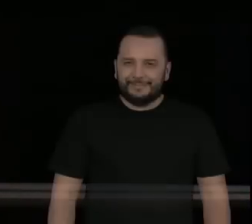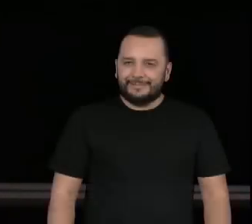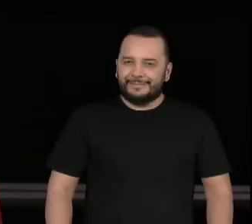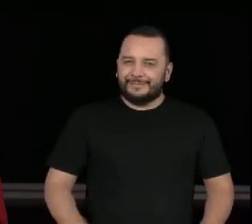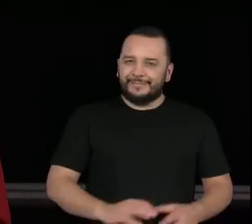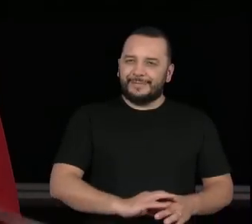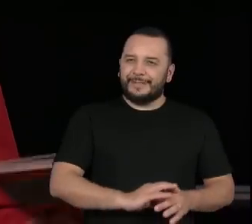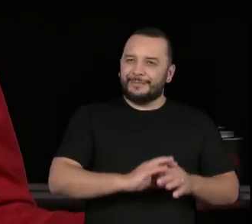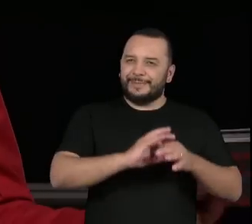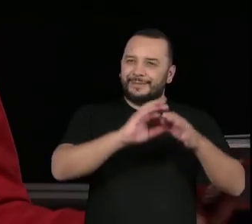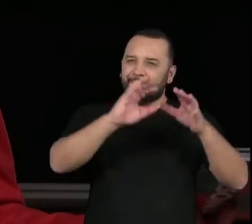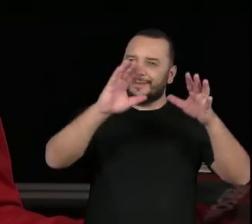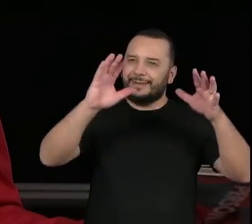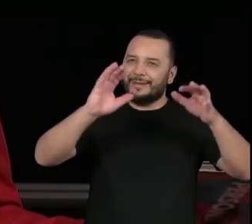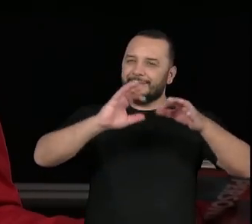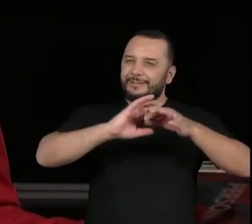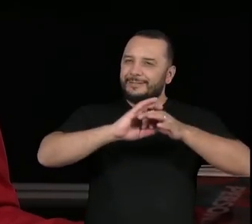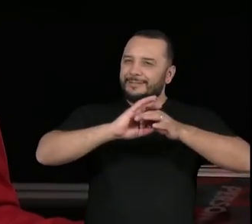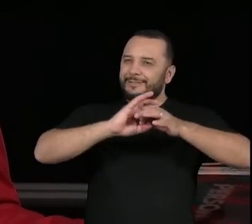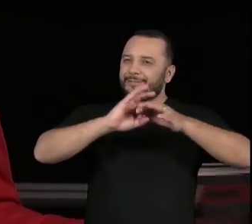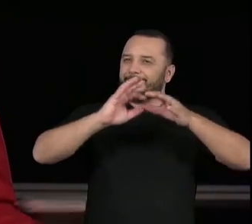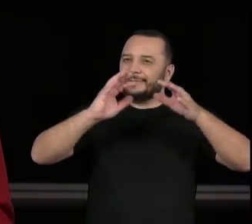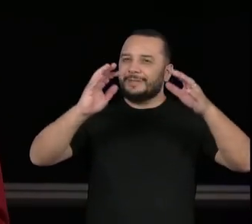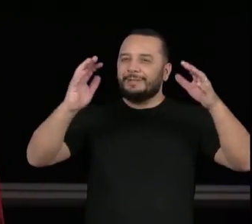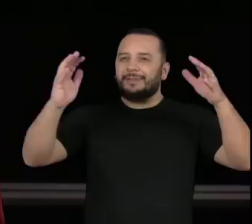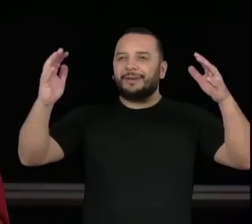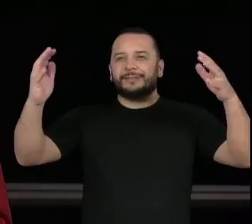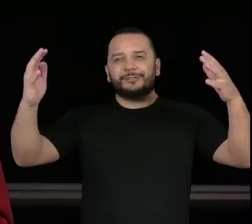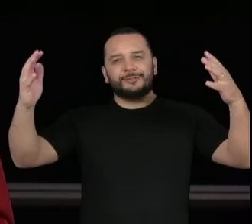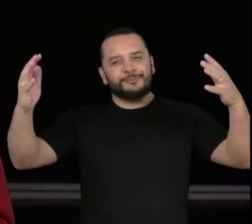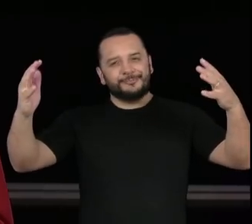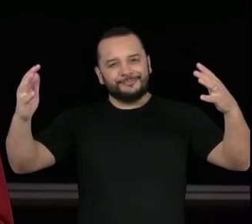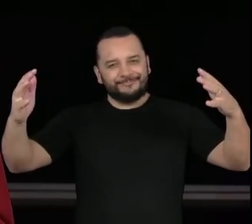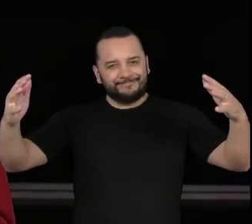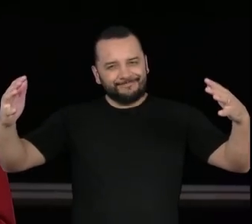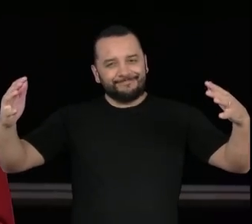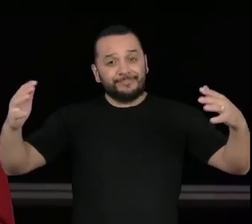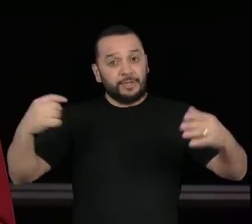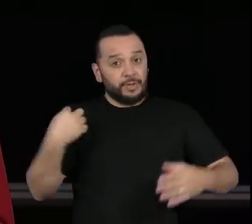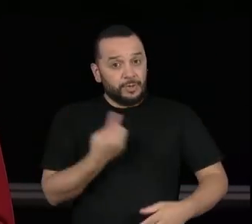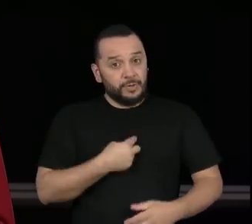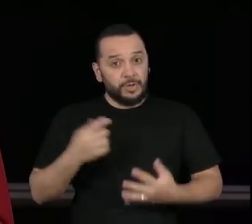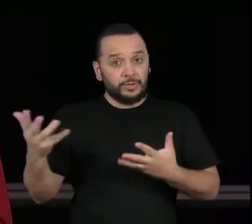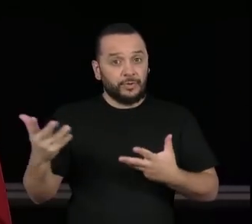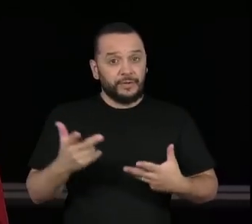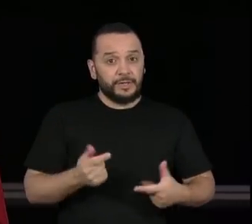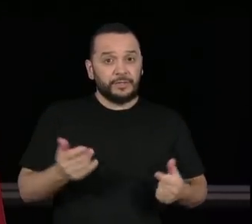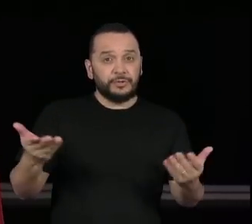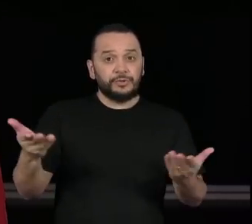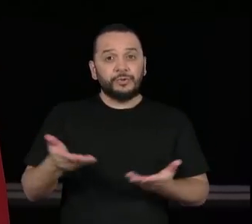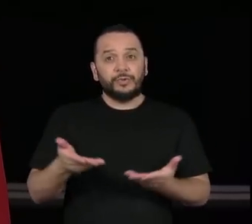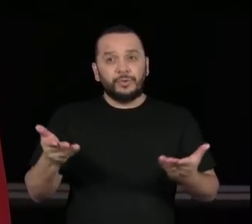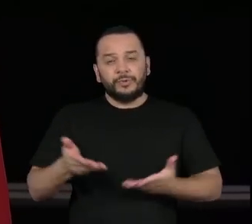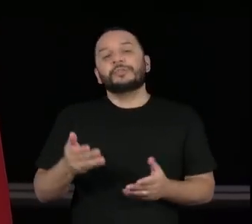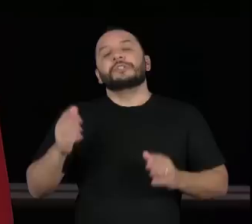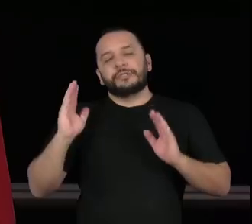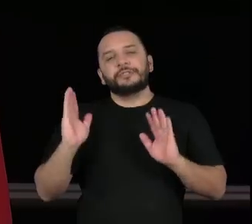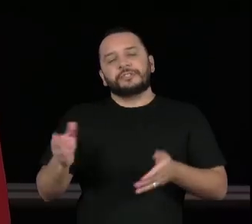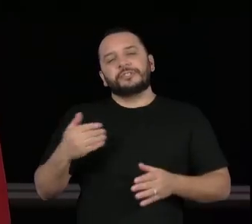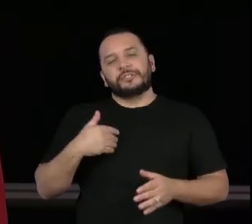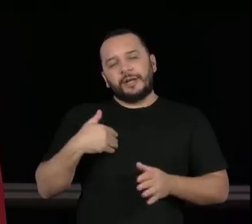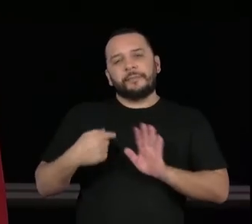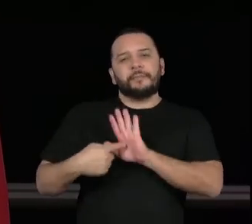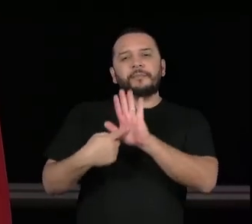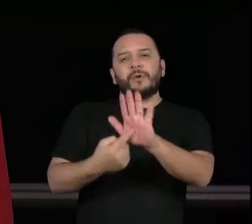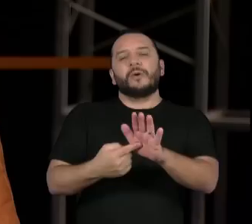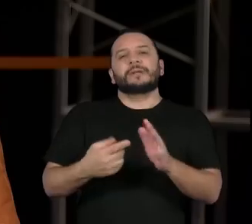Liberdade, liberdade, abre as asas sobre nós. A nossa convidada de hoje foi um dos símbolos dos anseios de liberdade nos